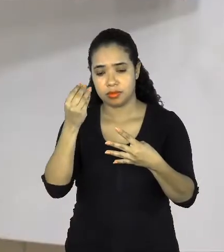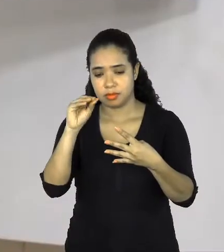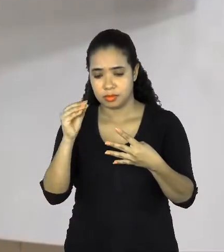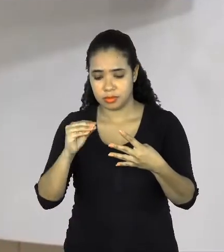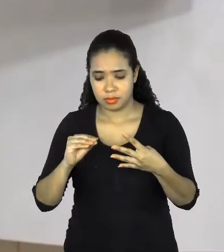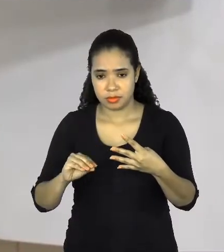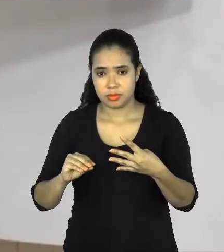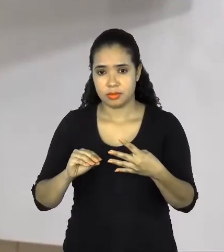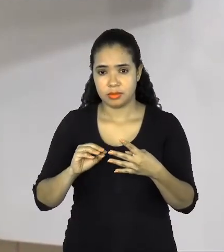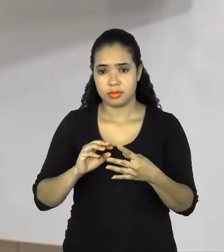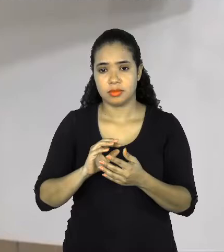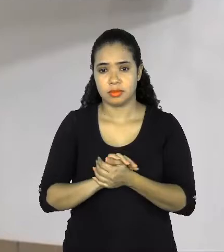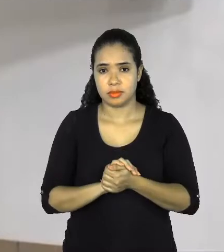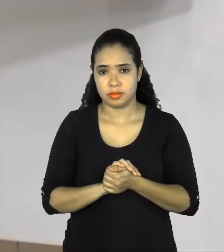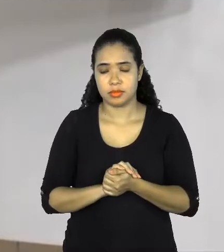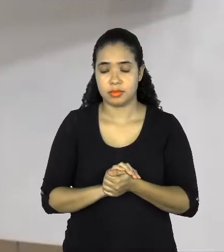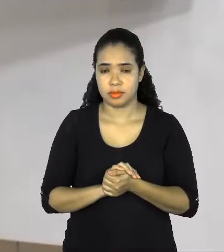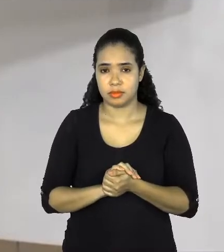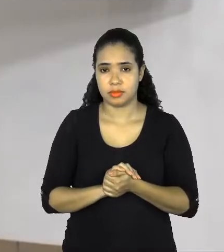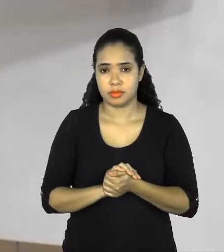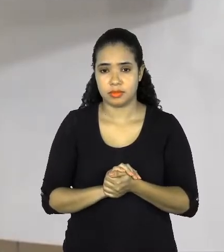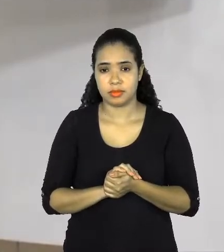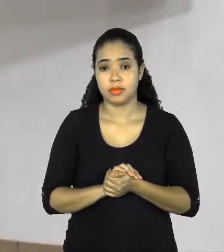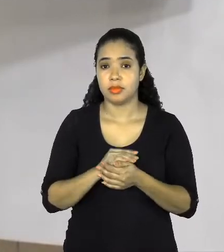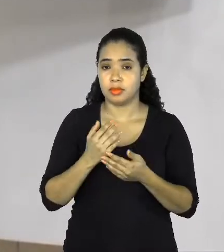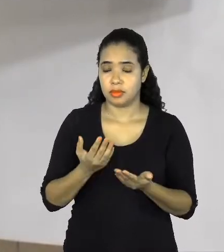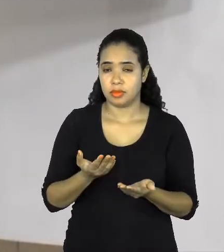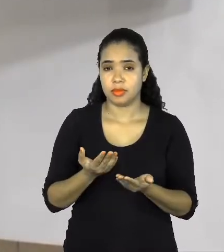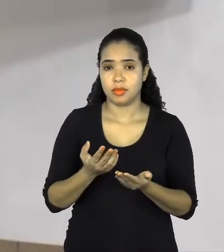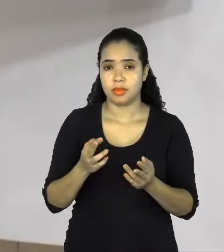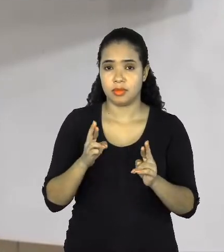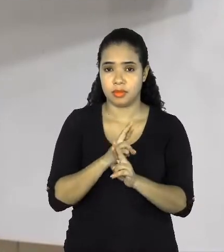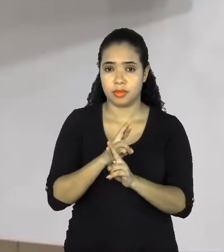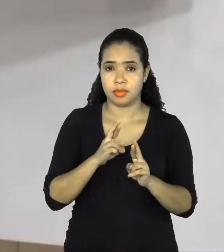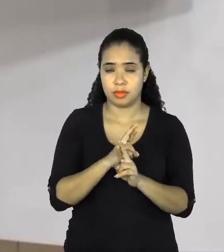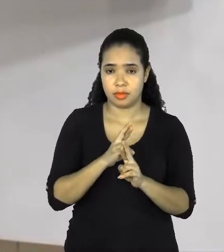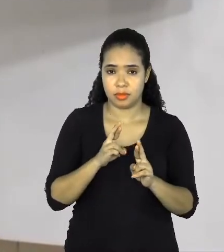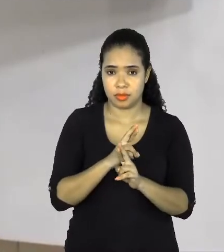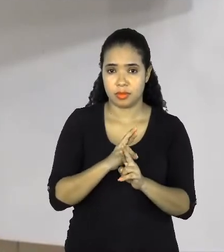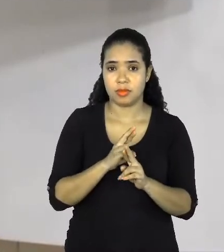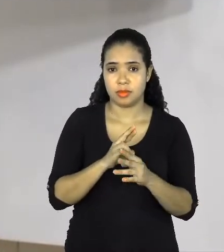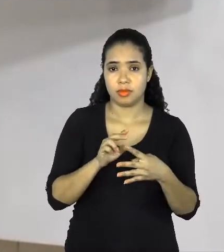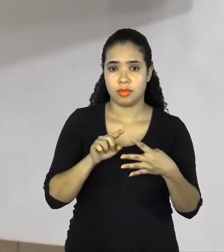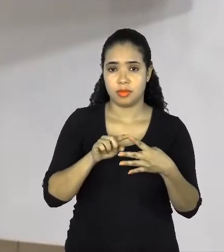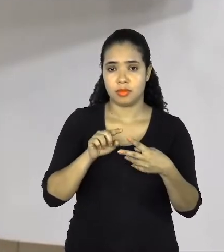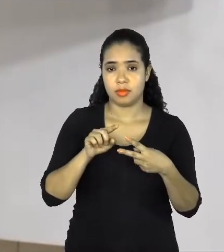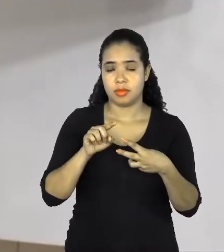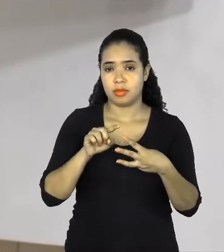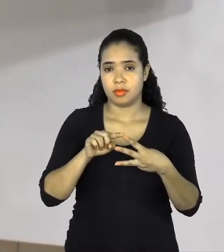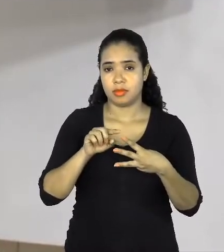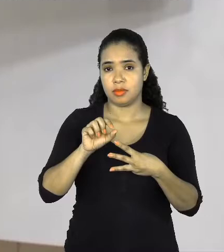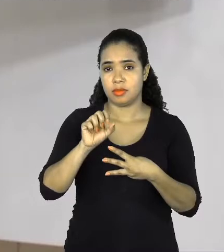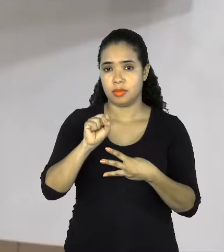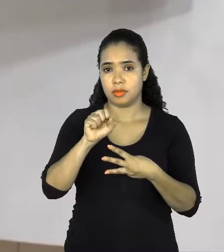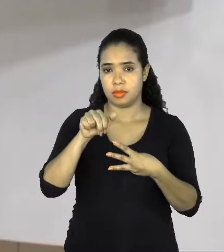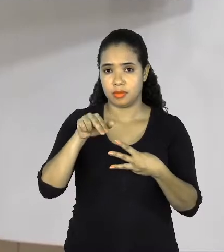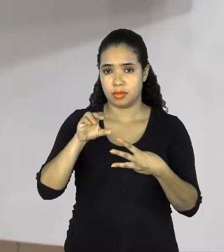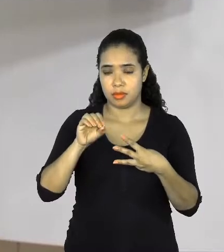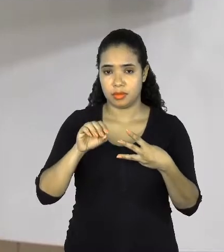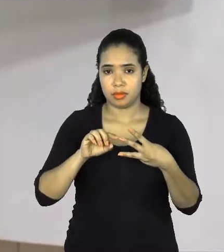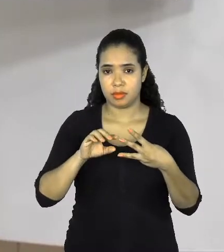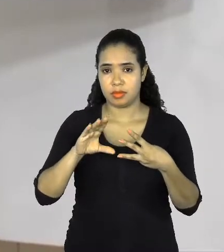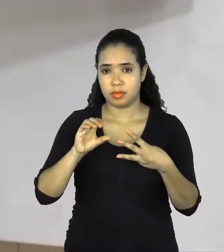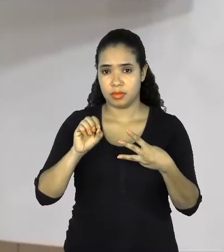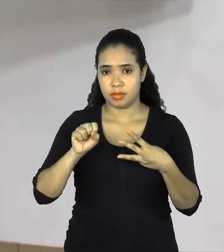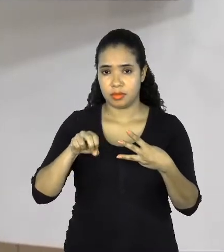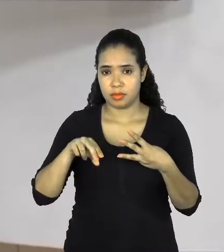Bom, galera, na última aula, nós estudamos as relações fundamentais seno, cosseno e tangente dos ângulos 30, 45 e 60. Nessa aula